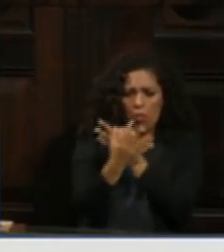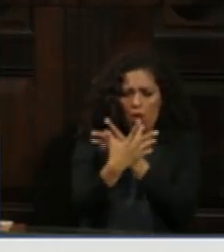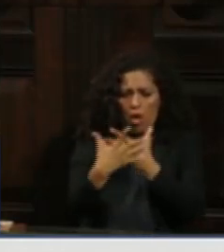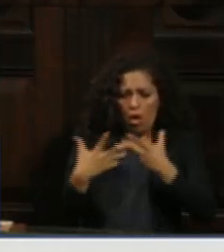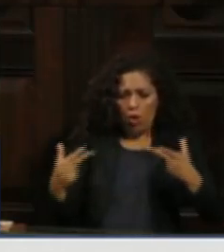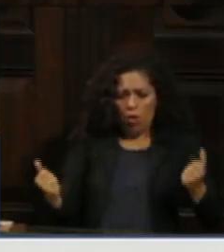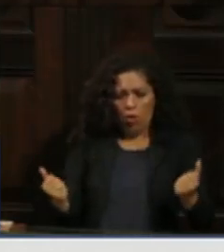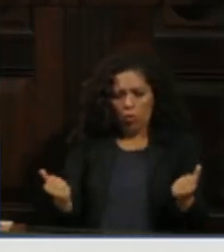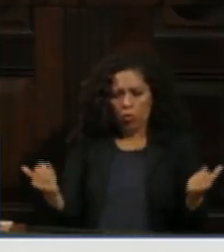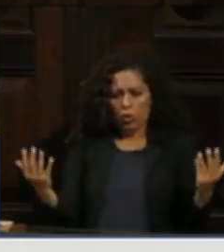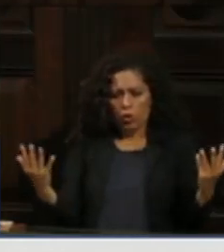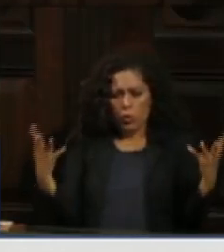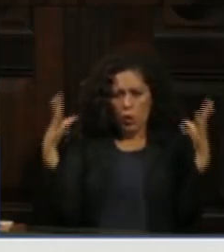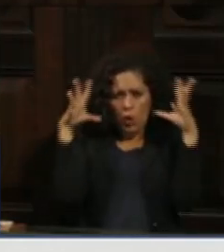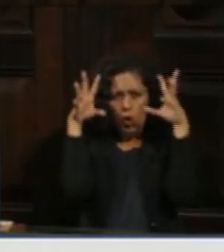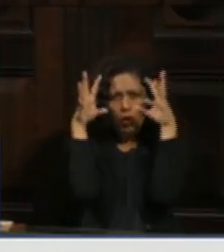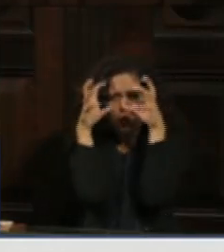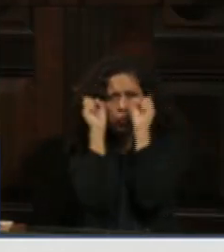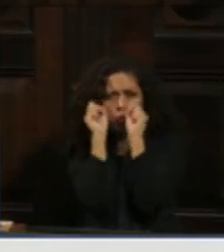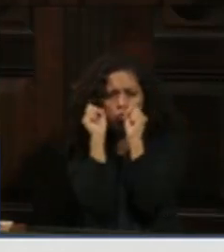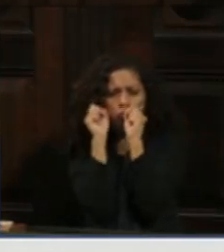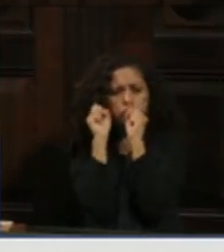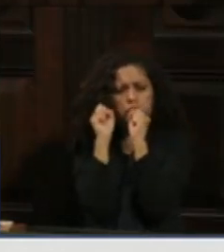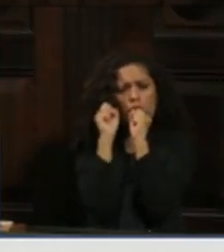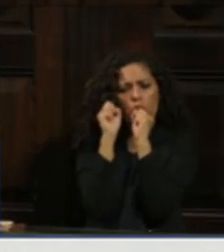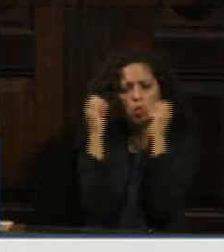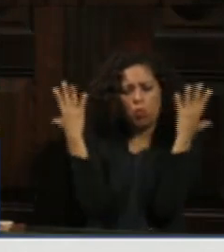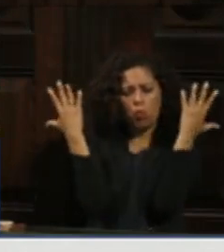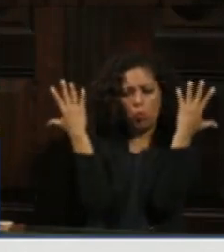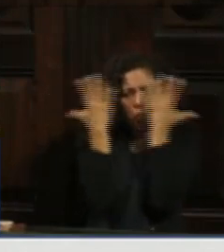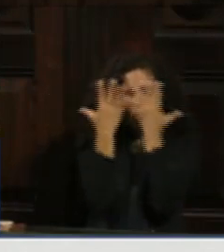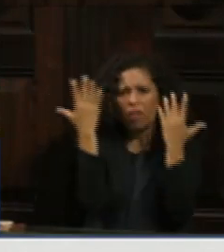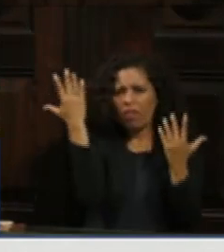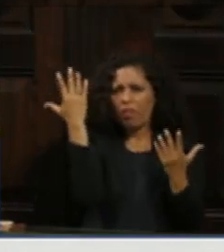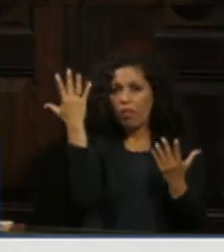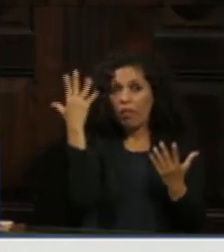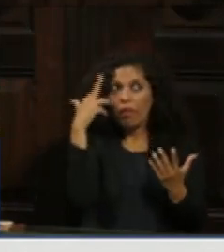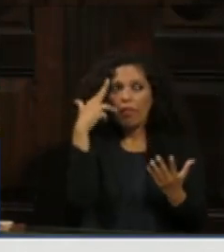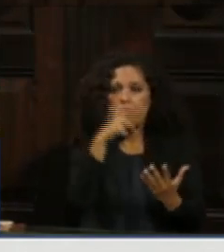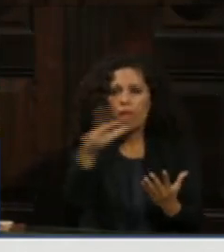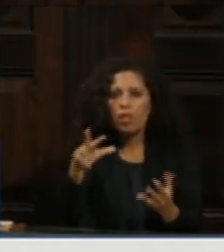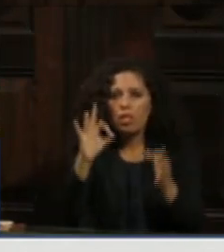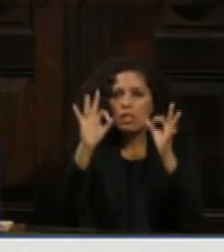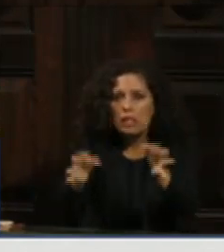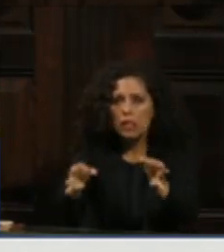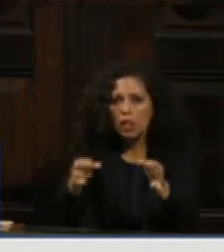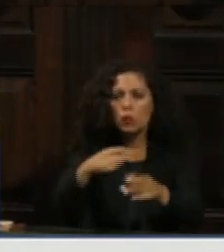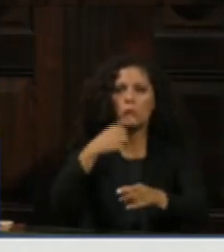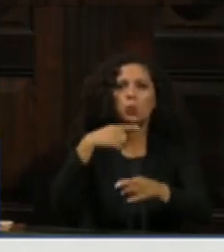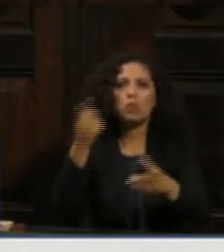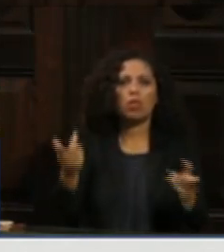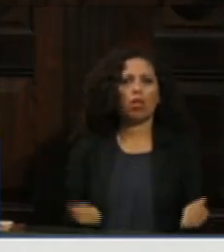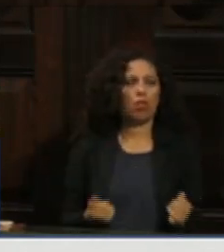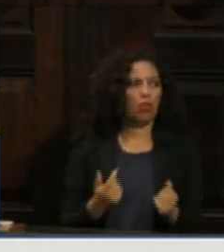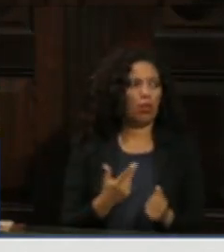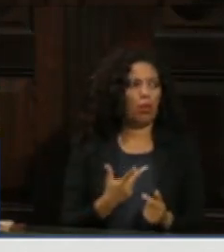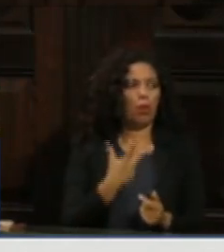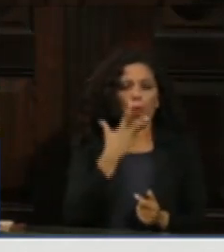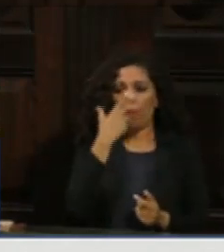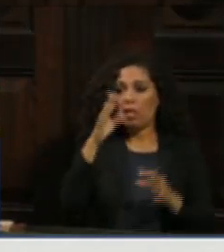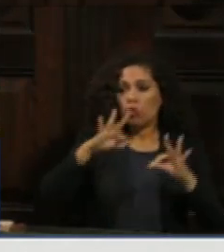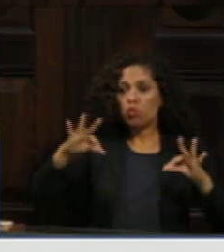Nós estamos aqui convivendo com 69, somos 70 colegas de origens diferentes, visões